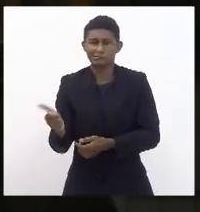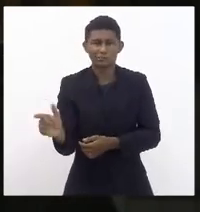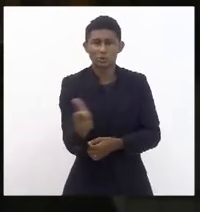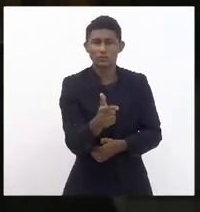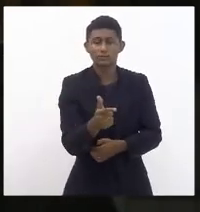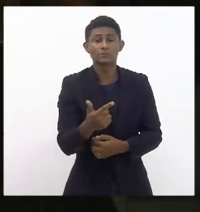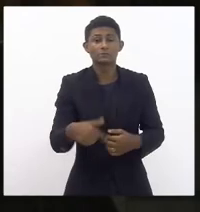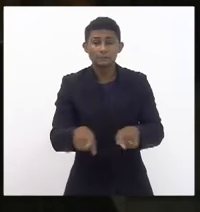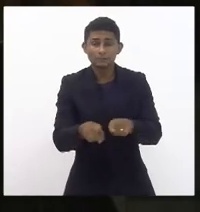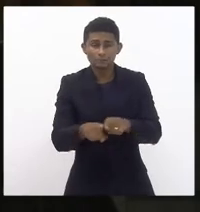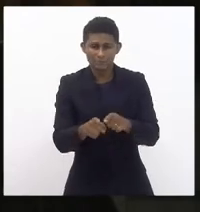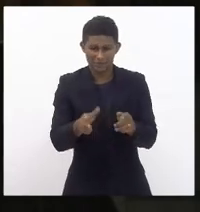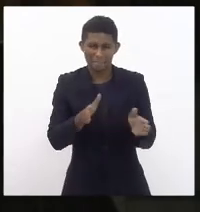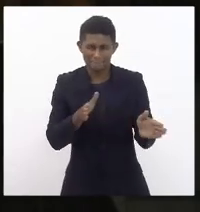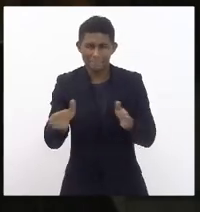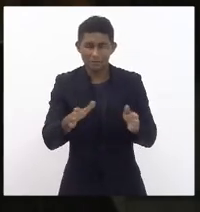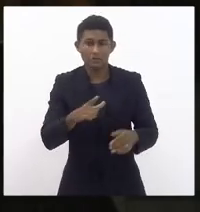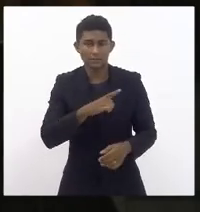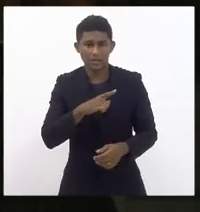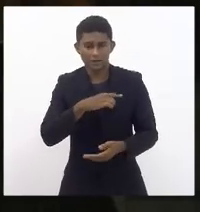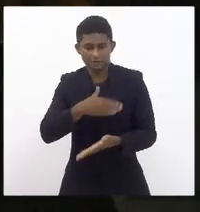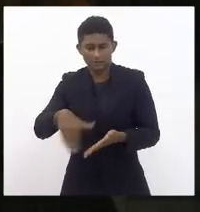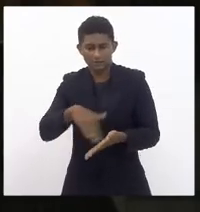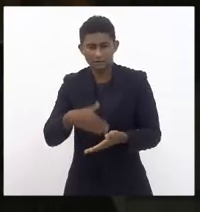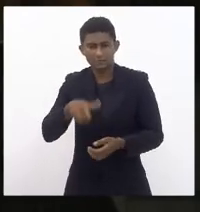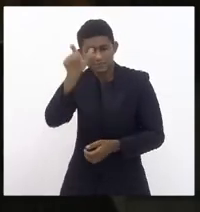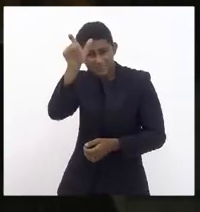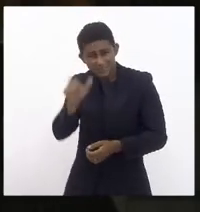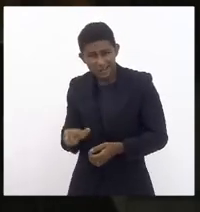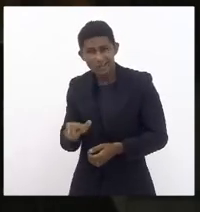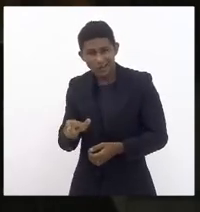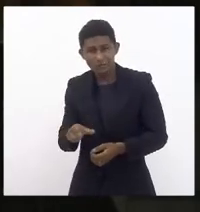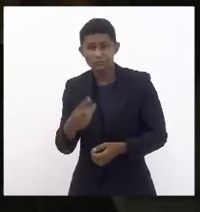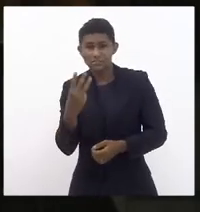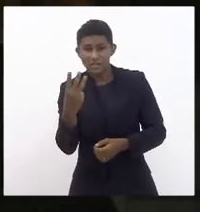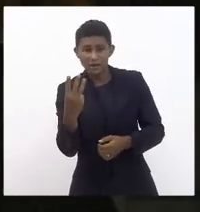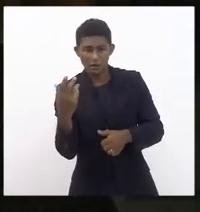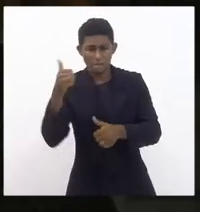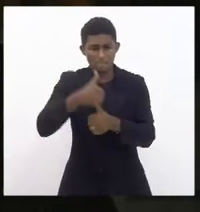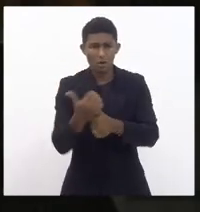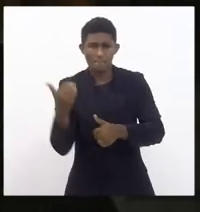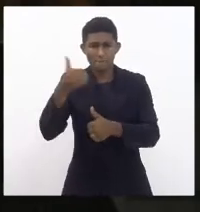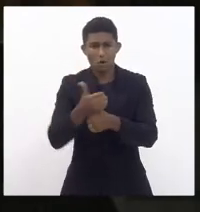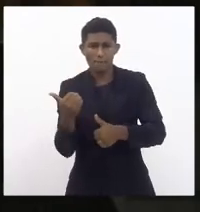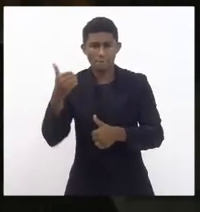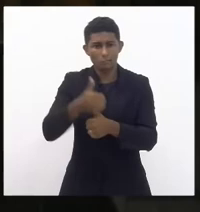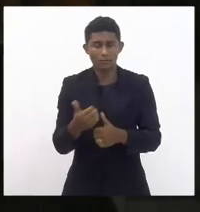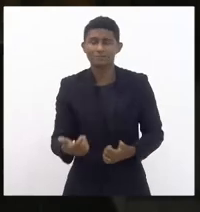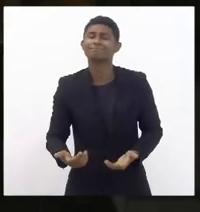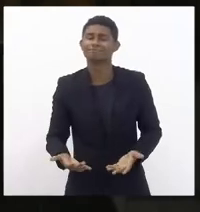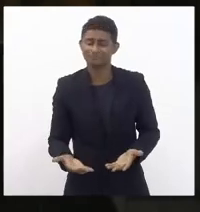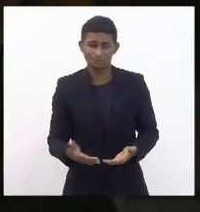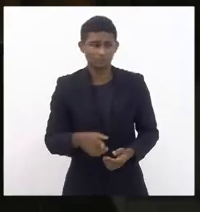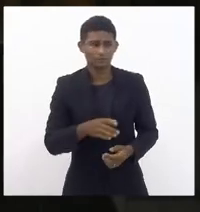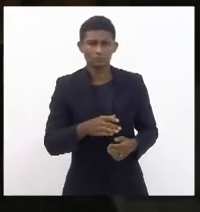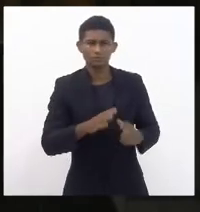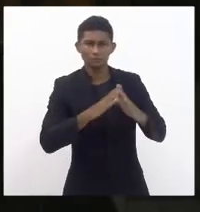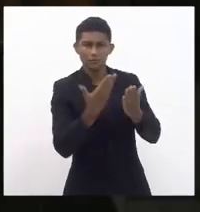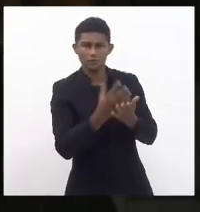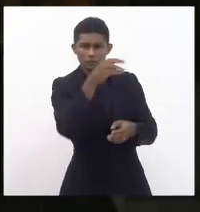que evidentemente impactou a possibilidade de debate nas escolas envolvendo os alunos envolvendo os professores